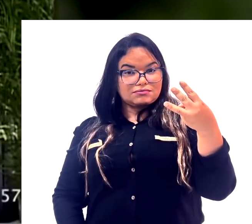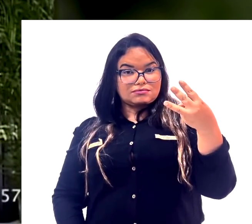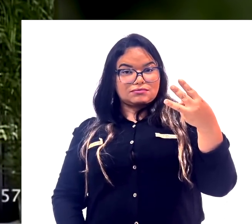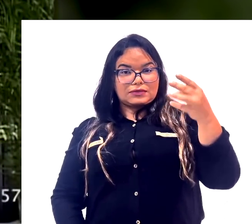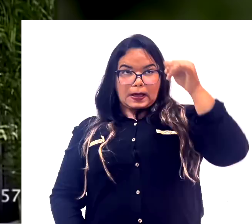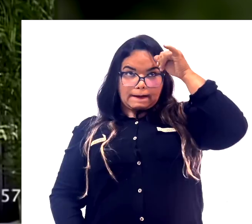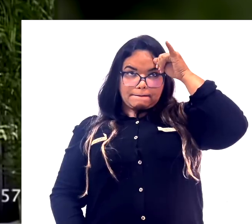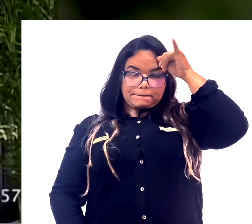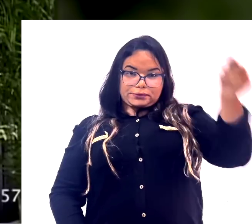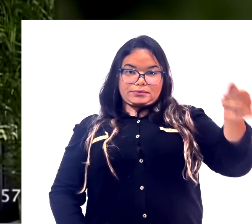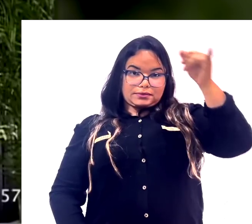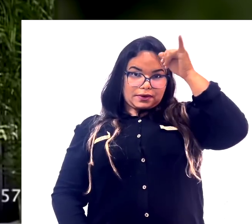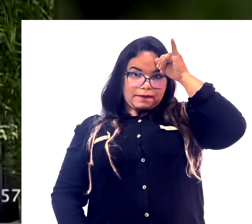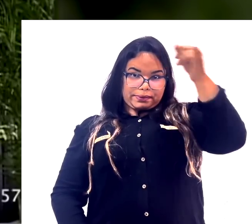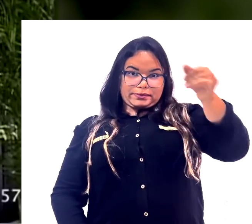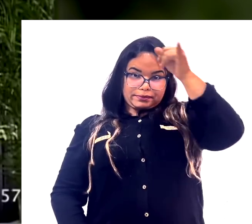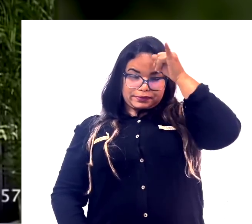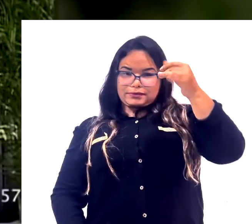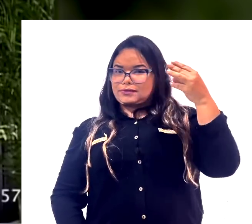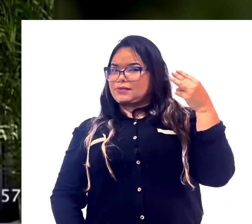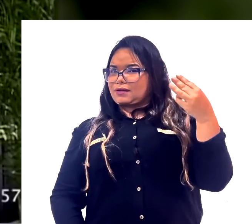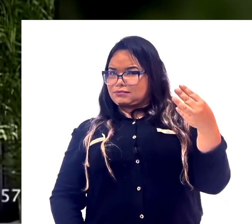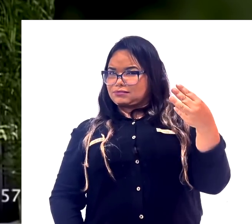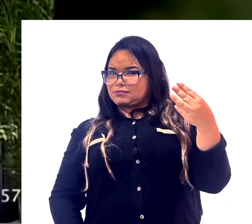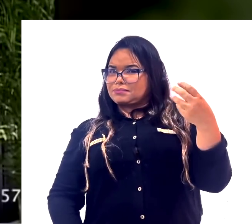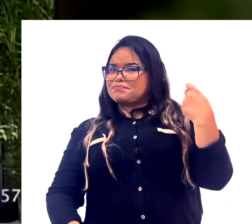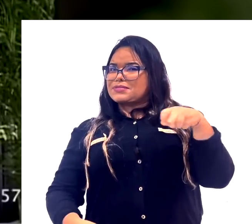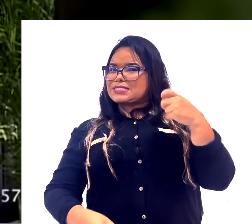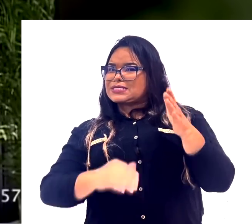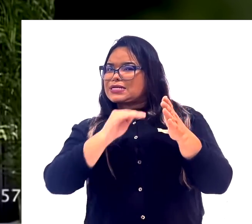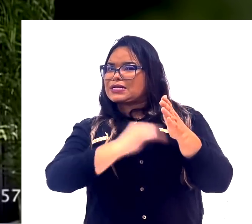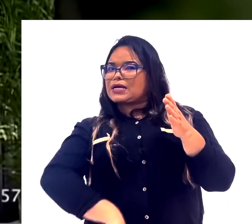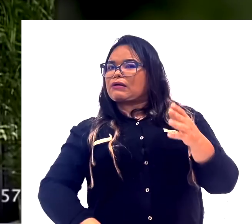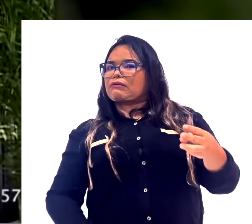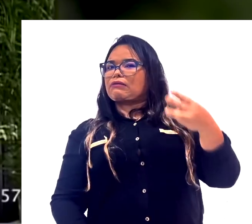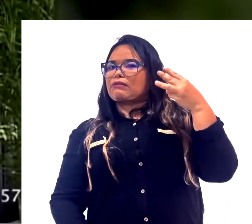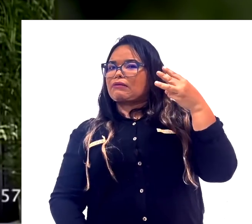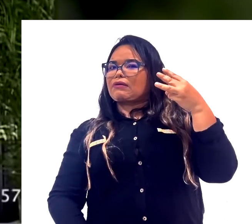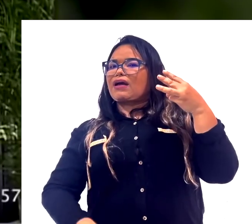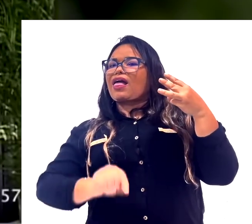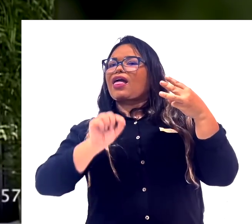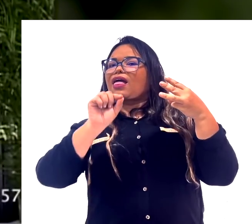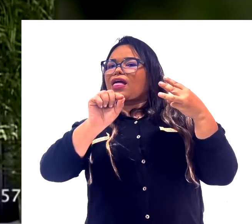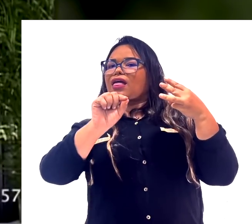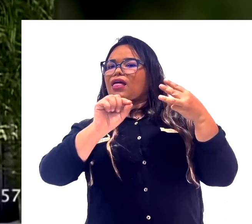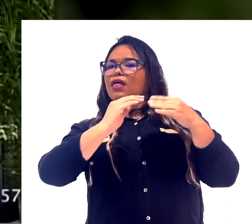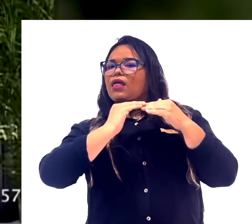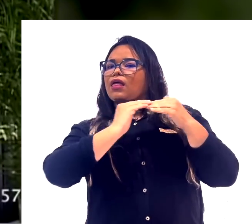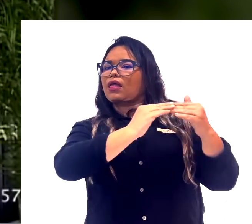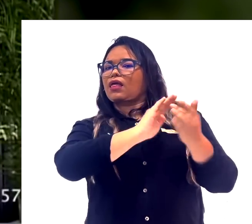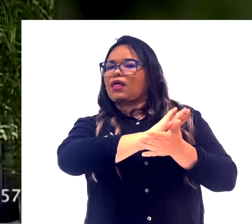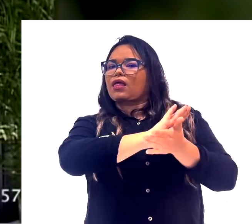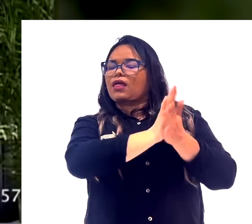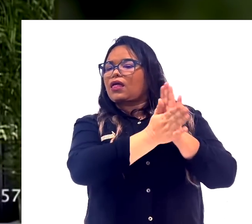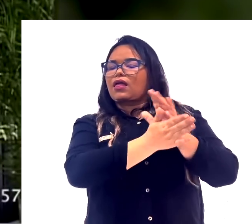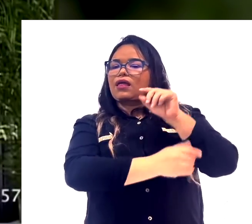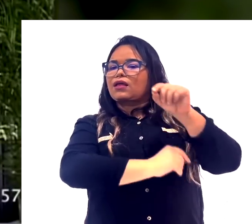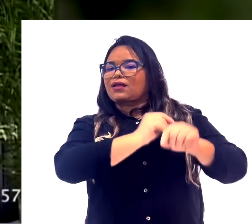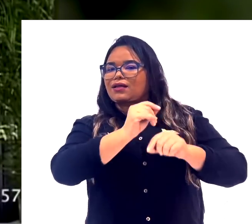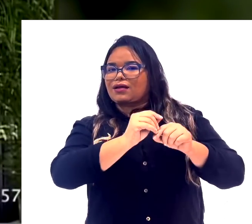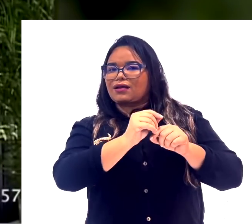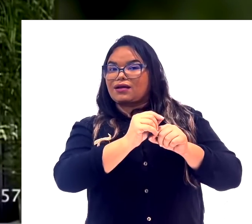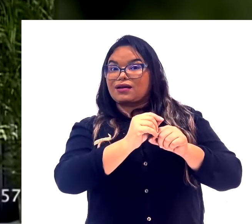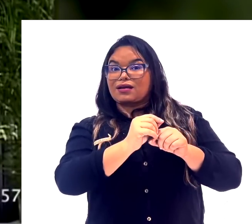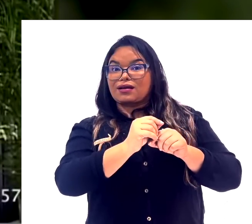sentido? Vamos ter que tirar 3. Quem vai arrancá-los? Ou como consequência de quem eles serão arrancados?